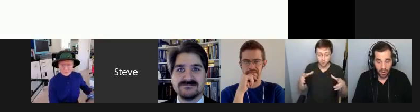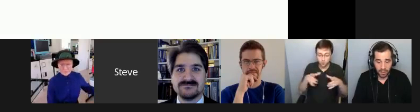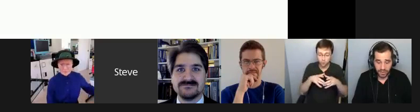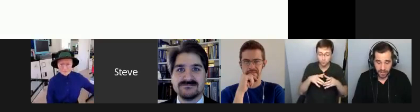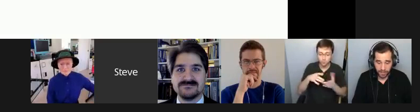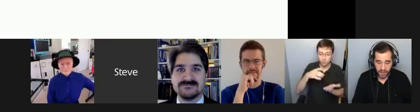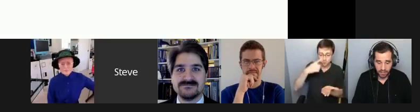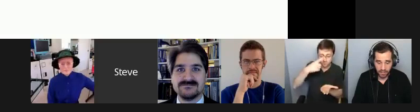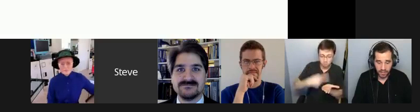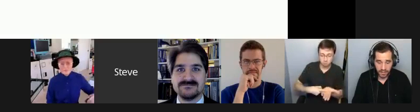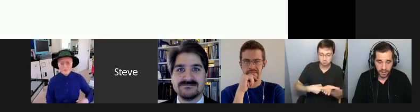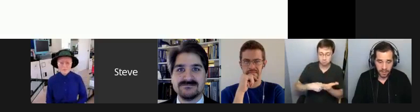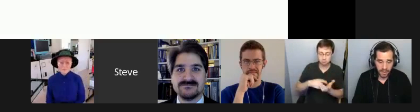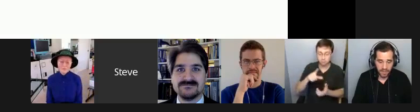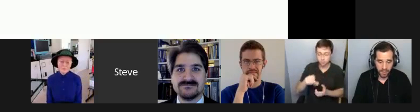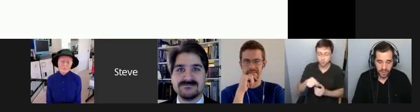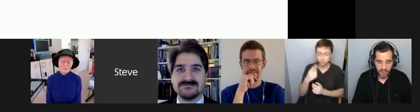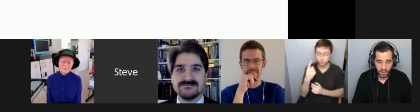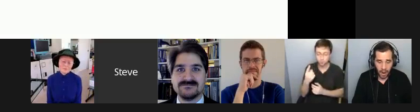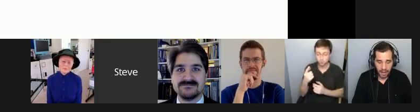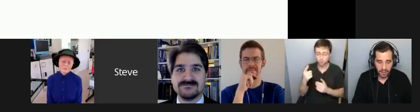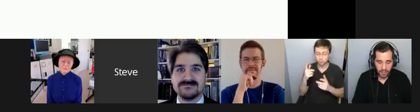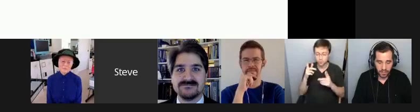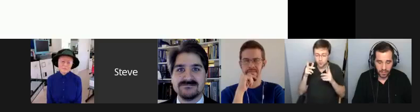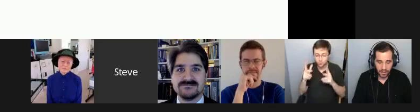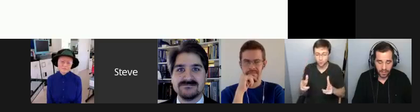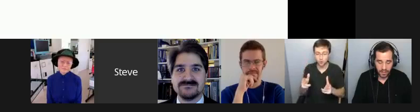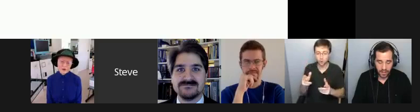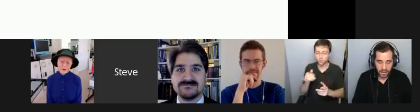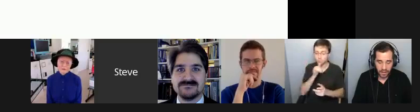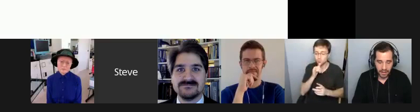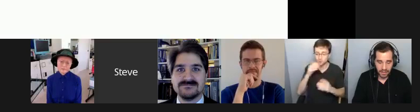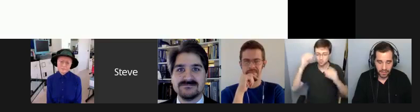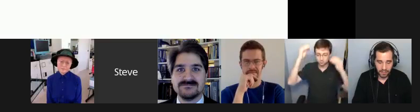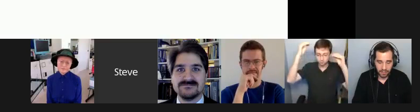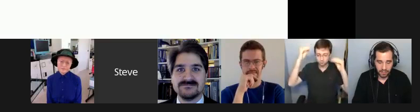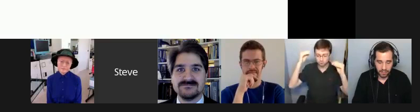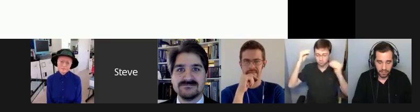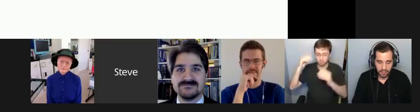ele coloca um chapéu, nós tivemos 4